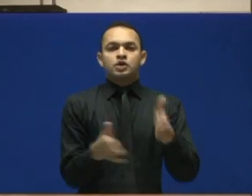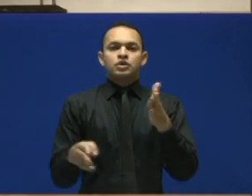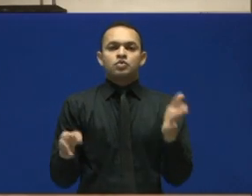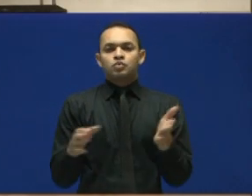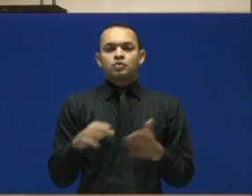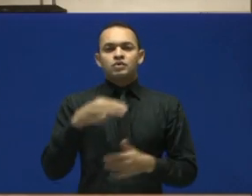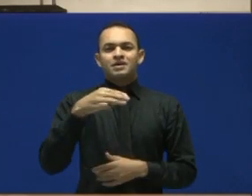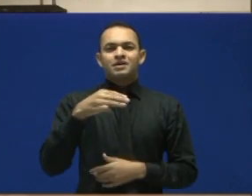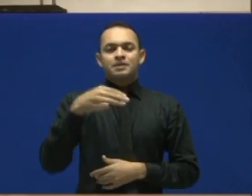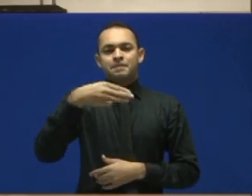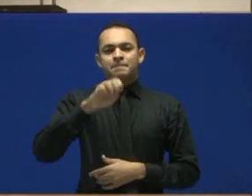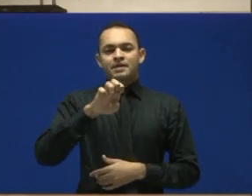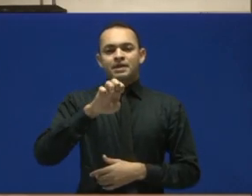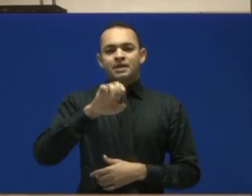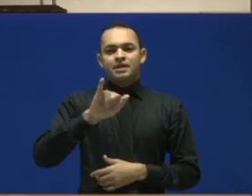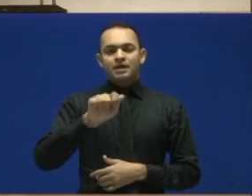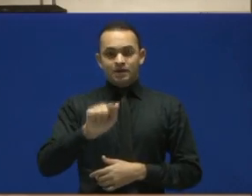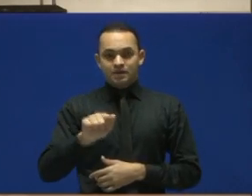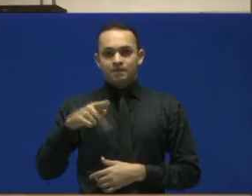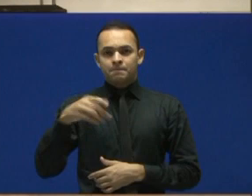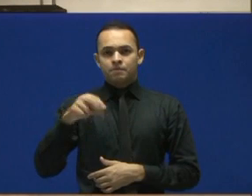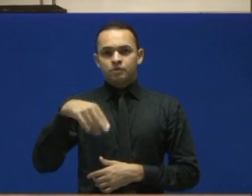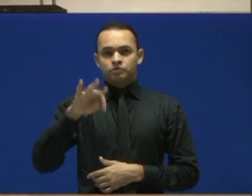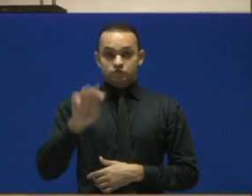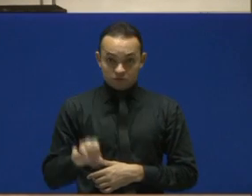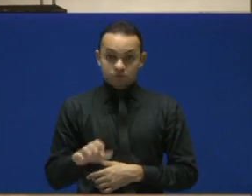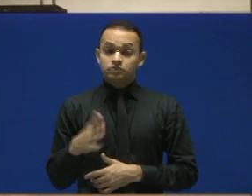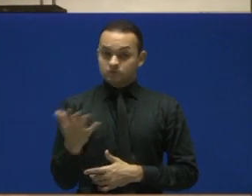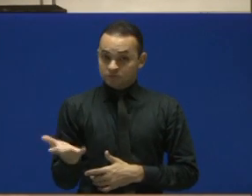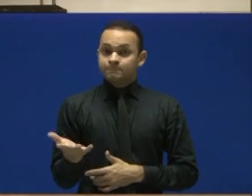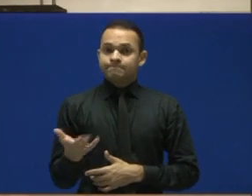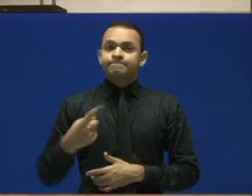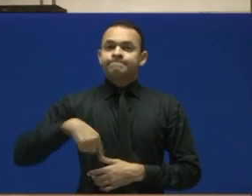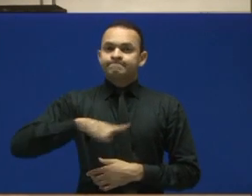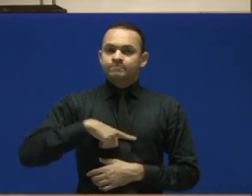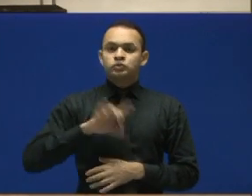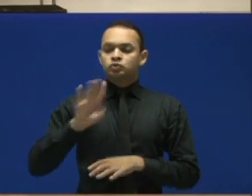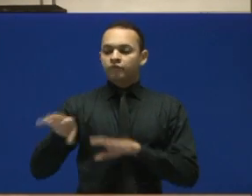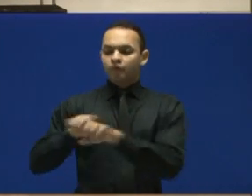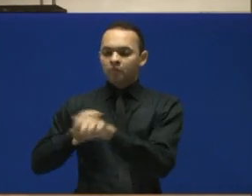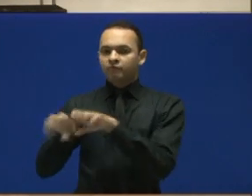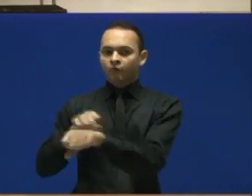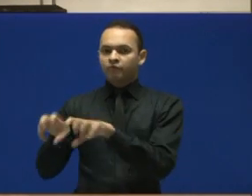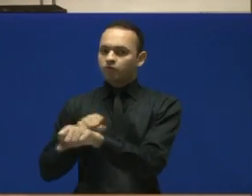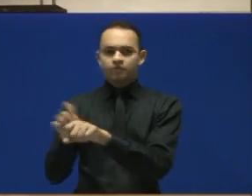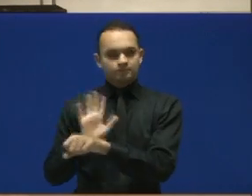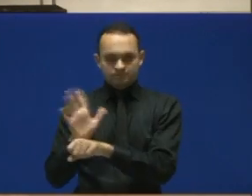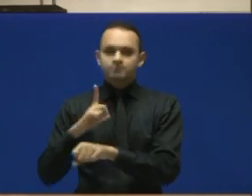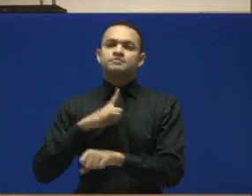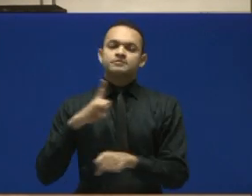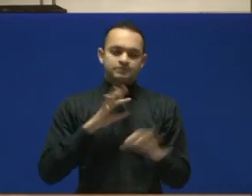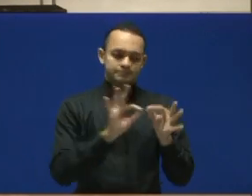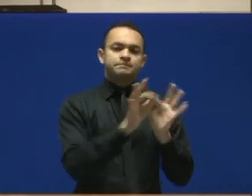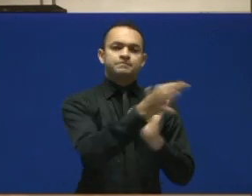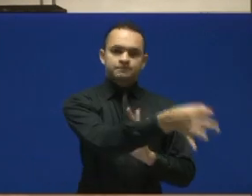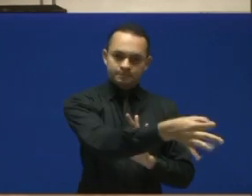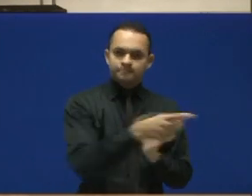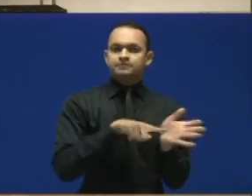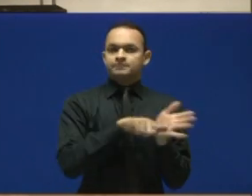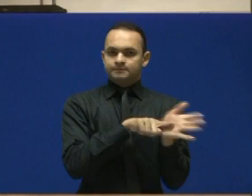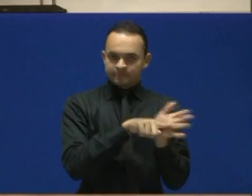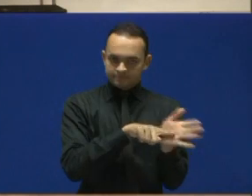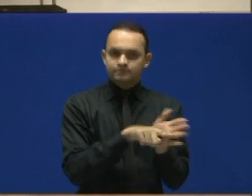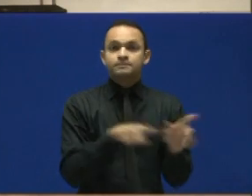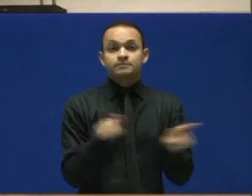então é dessa universidade que nós estamos falando que além de formar faz pesquisa faz extensão cuida da inclusão